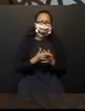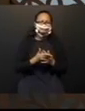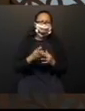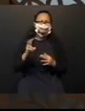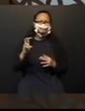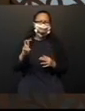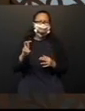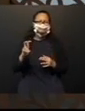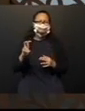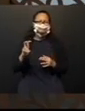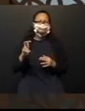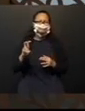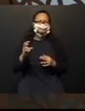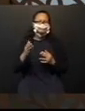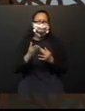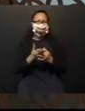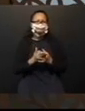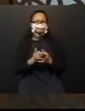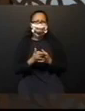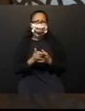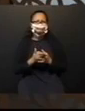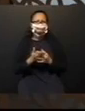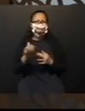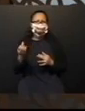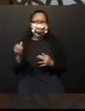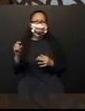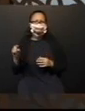5.000 e 6.000. O que é entre mesmo?